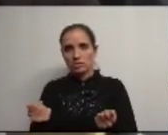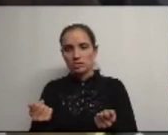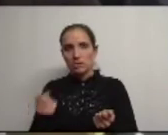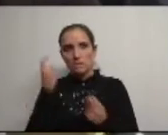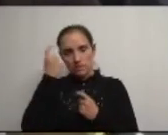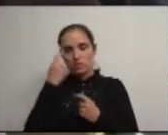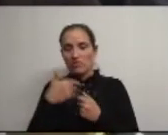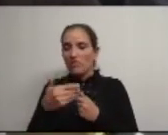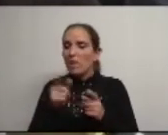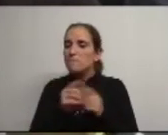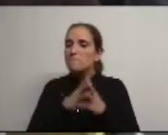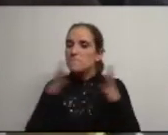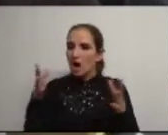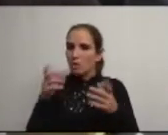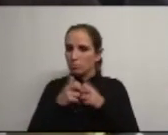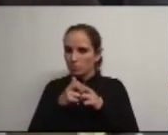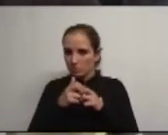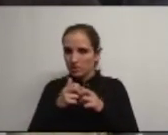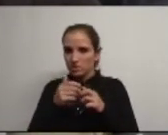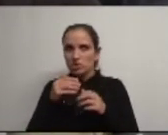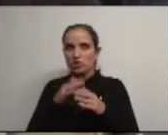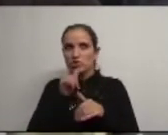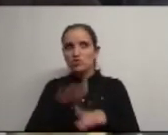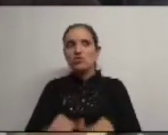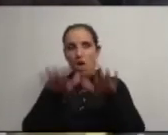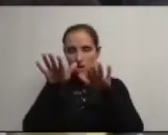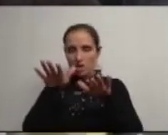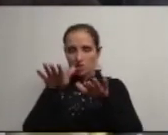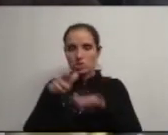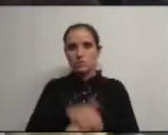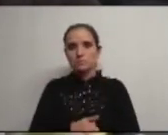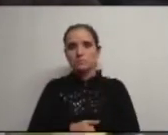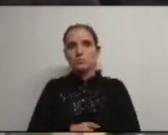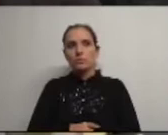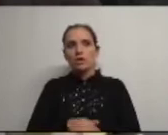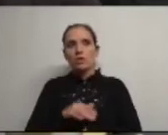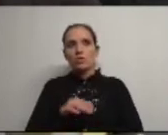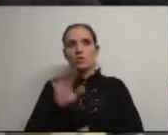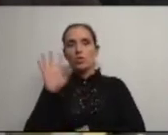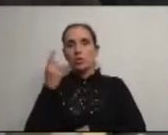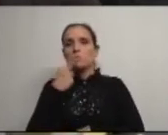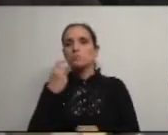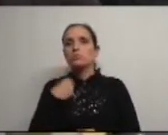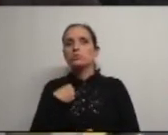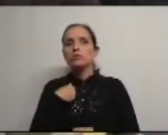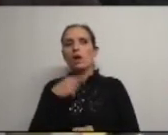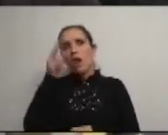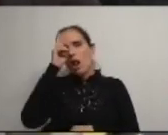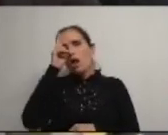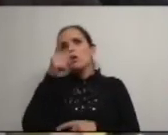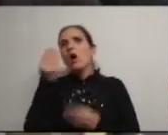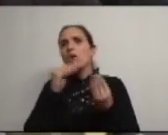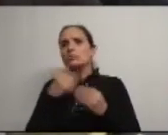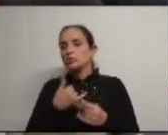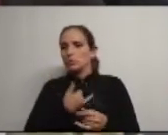resolveremos grande parte do problema das cheias no sentido das cheias eu quando neste momento quando me perguntam previsões de obras eu